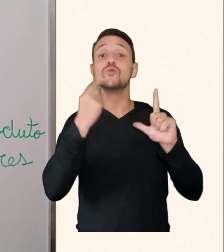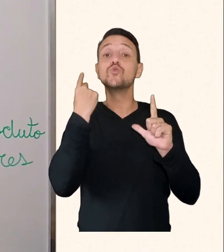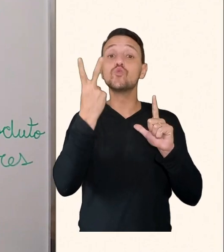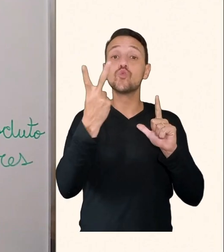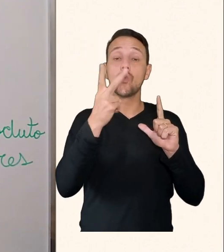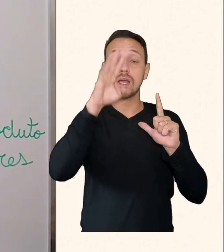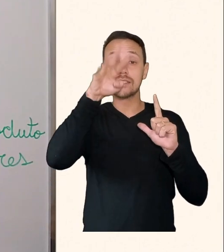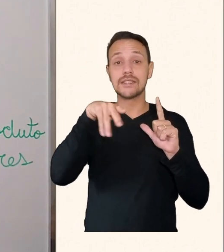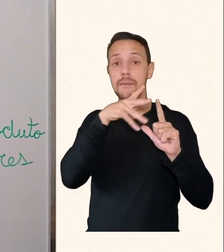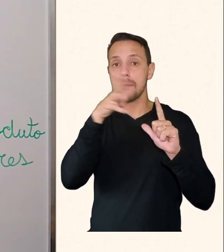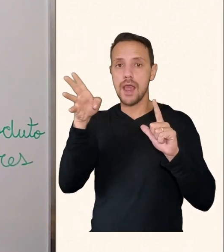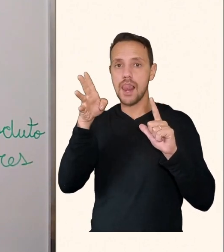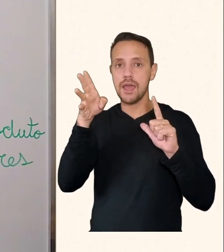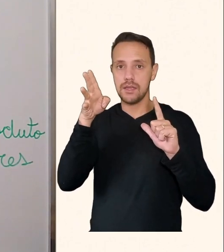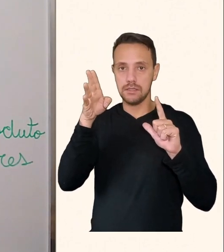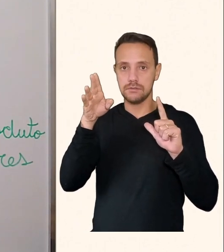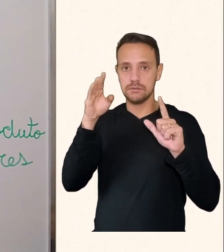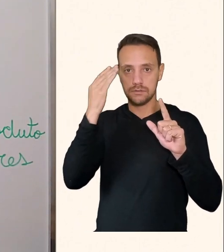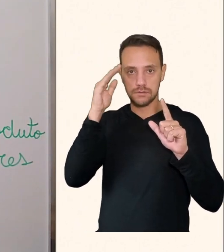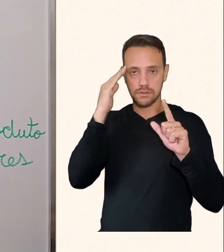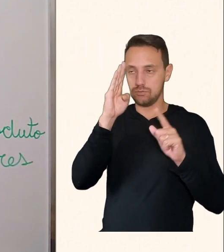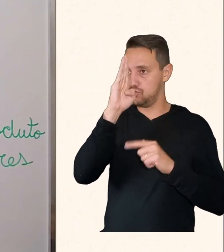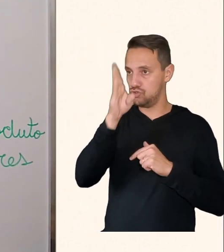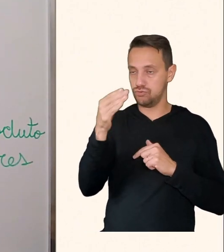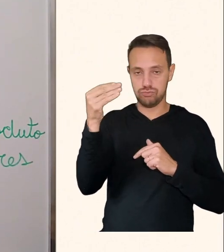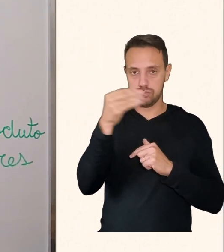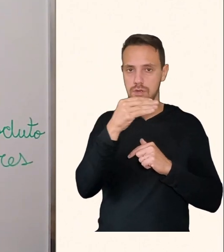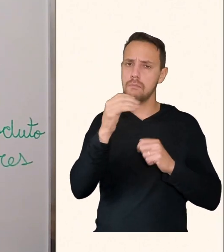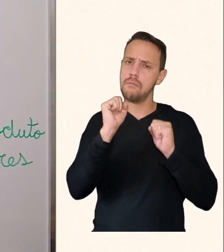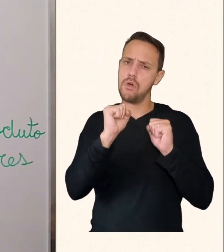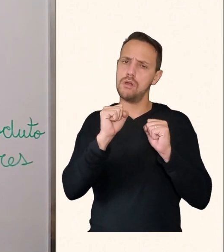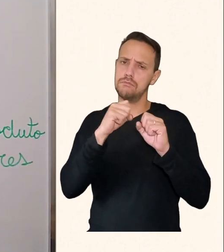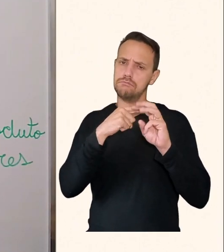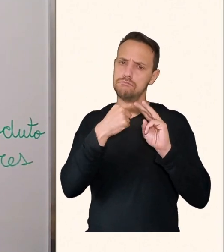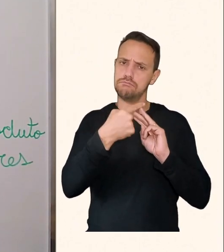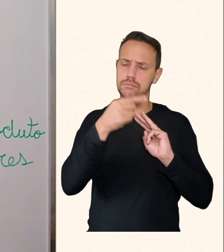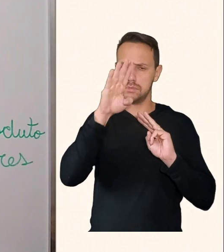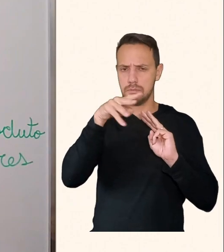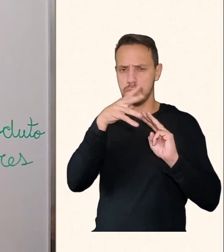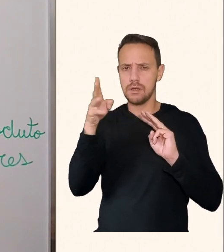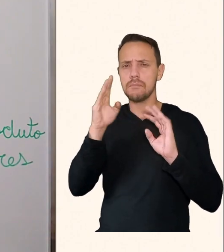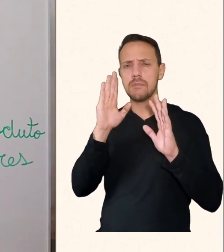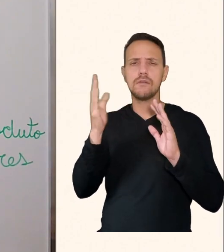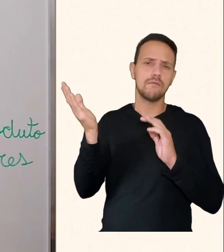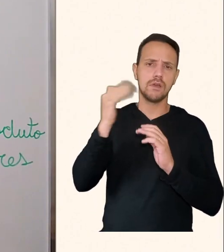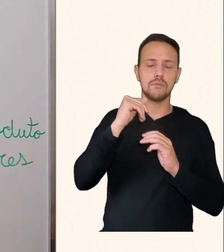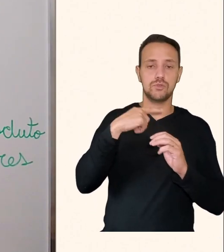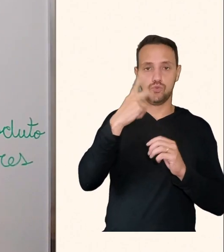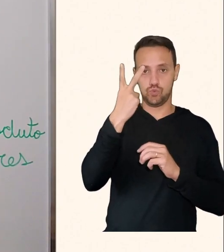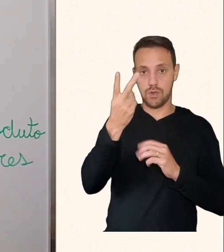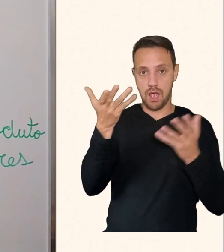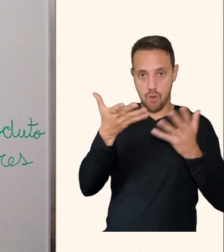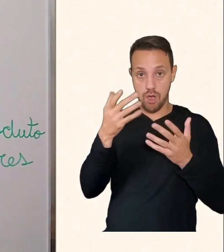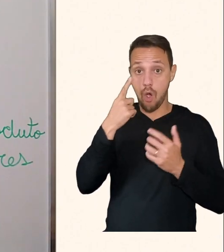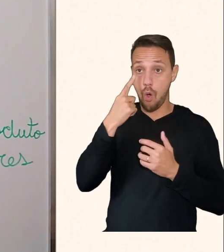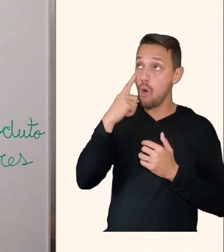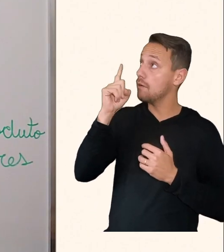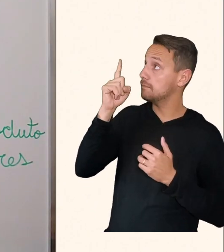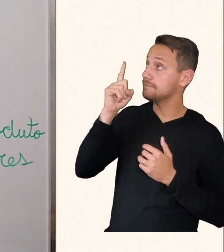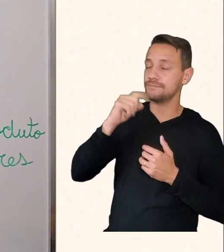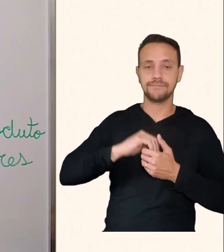de I vetorial I. Quanto que dá? I chapéu vetorial I chapéu. Módulo